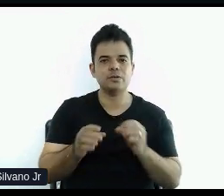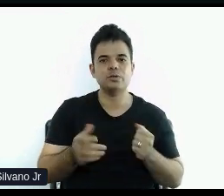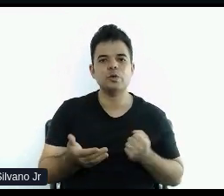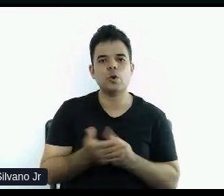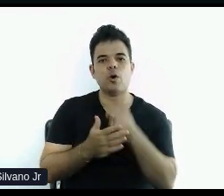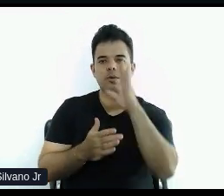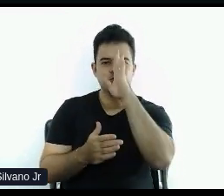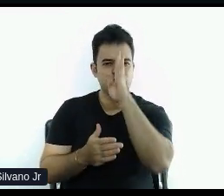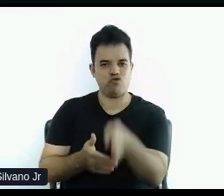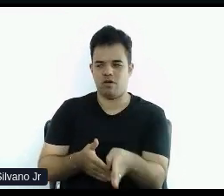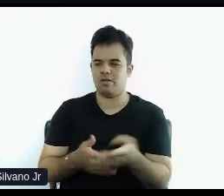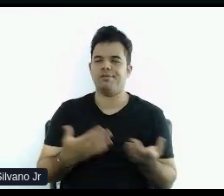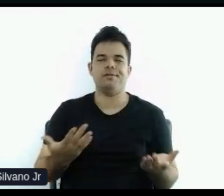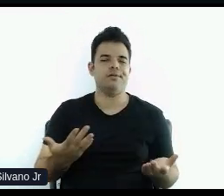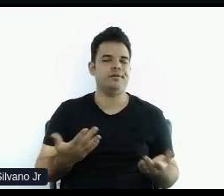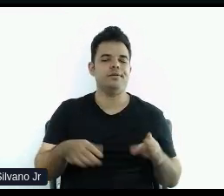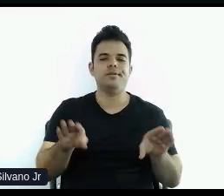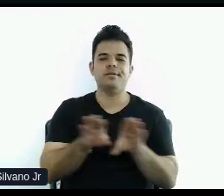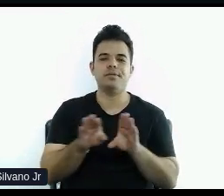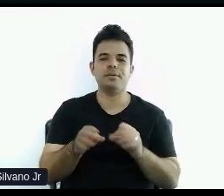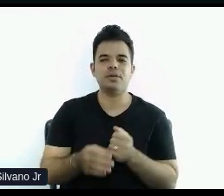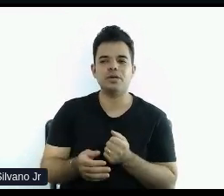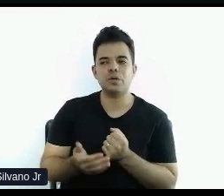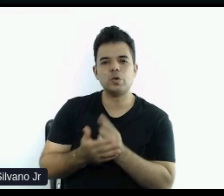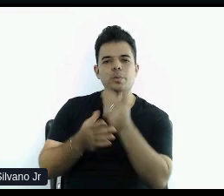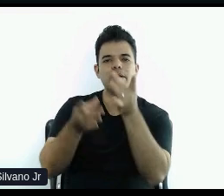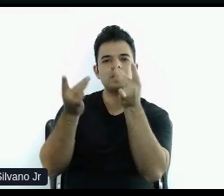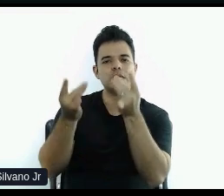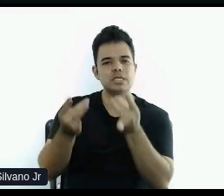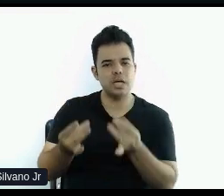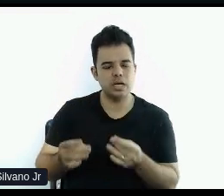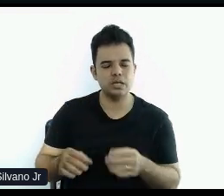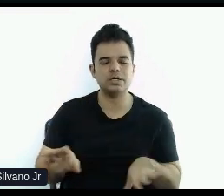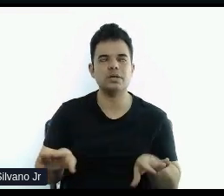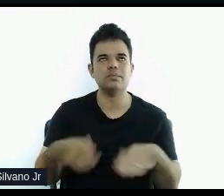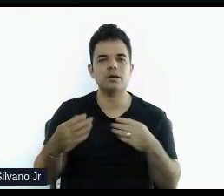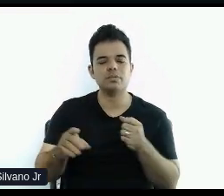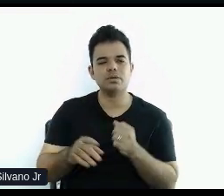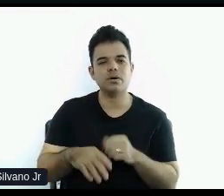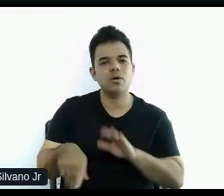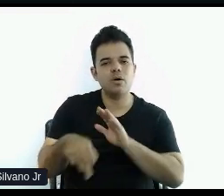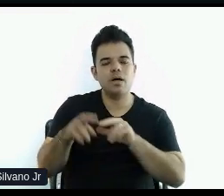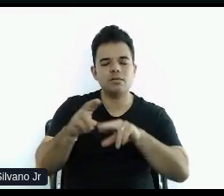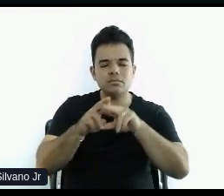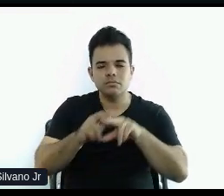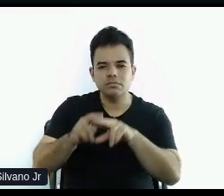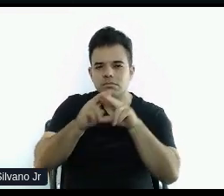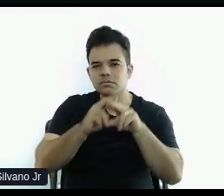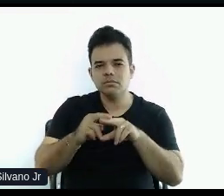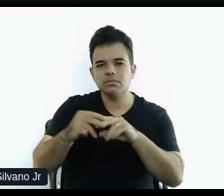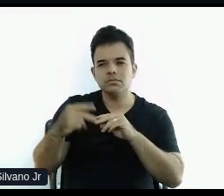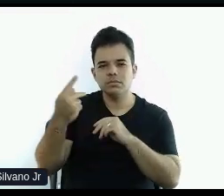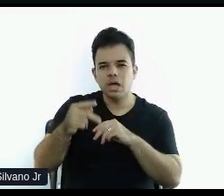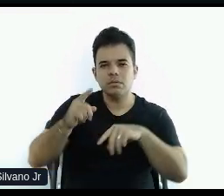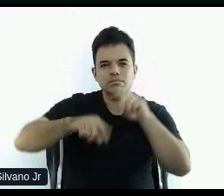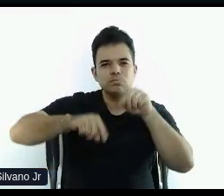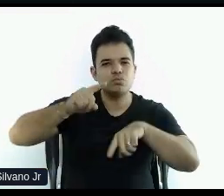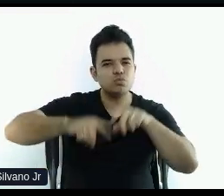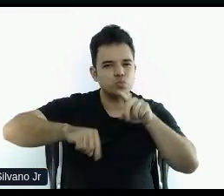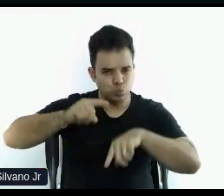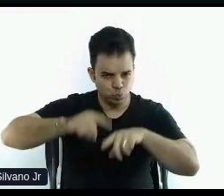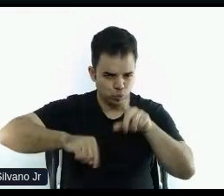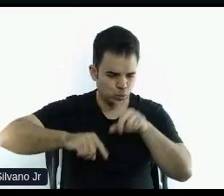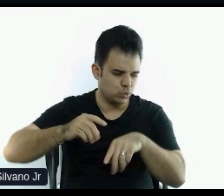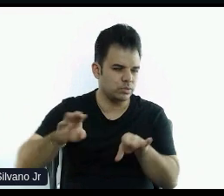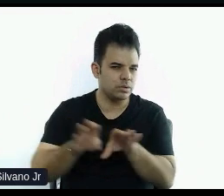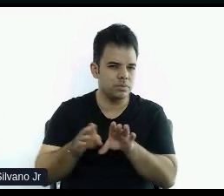tem uma jornada de compra mais detalhada, a gente tem uma jornada de revisão do produto. Então, a gente mapeia todas